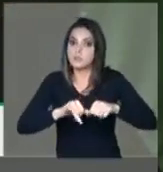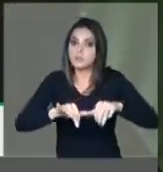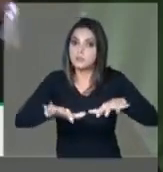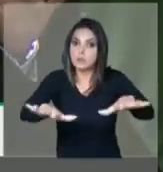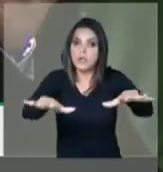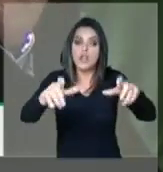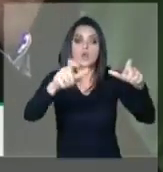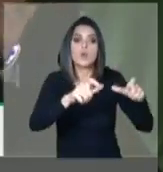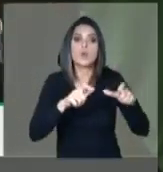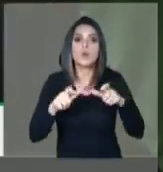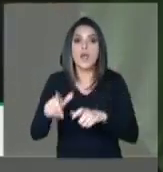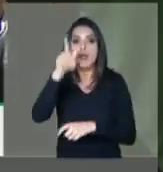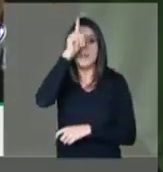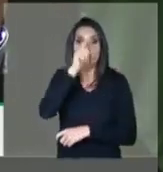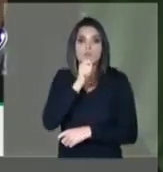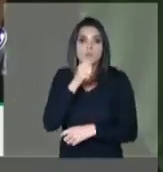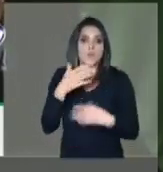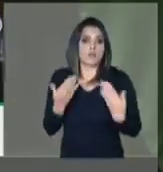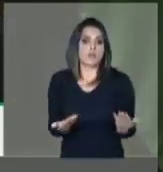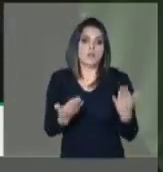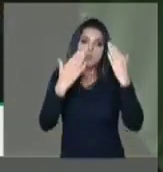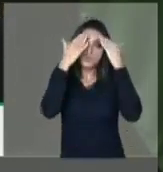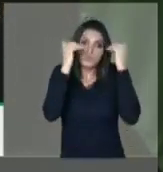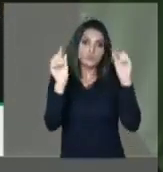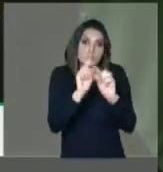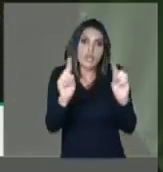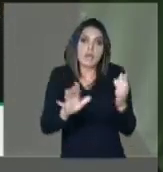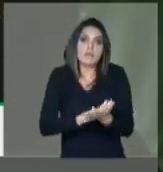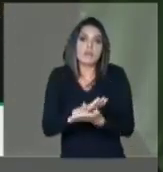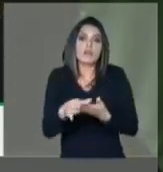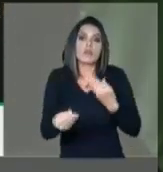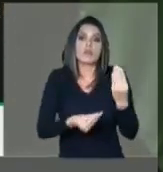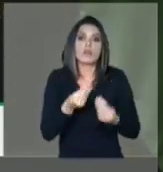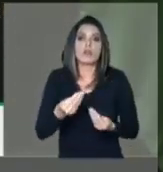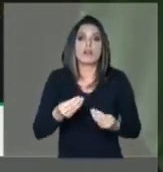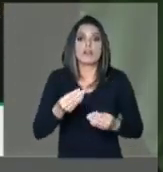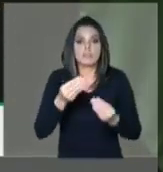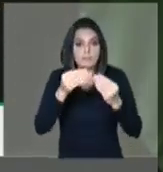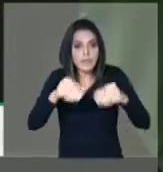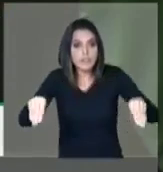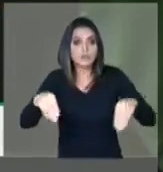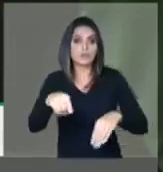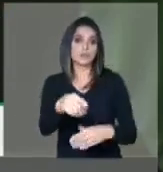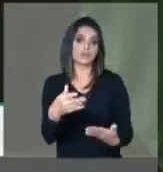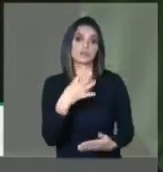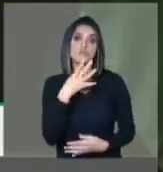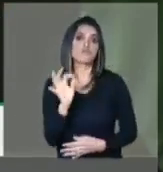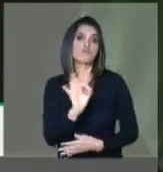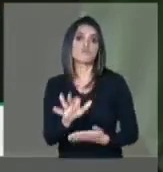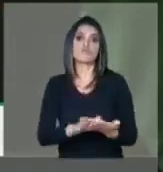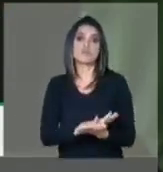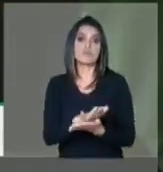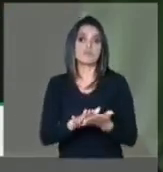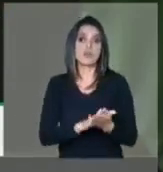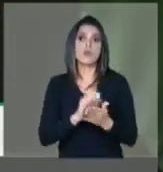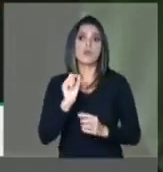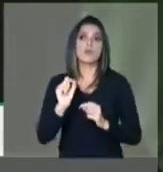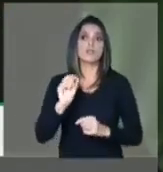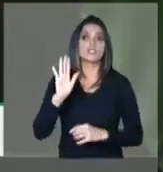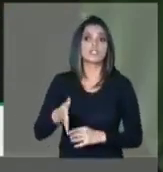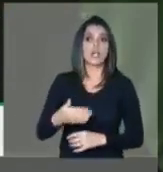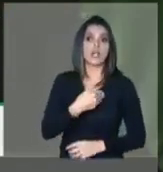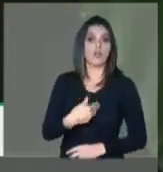ainda desconhecido, porque não sabemos a extensão desse dano, não conhecemos as medidas que